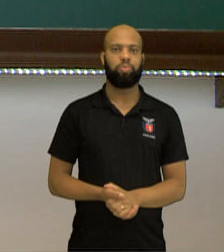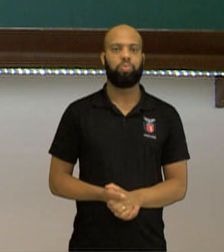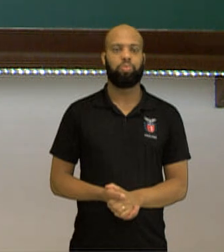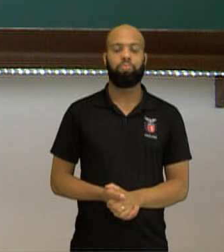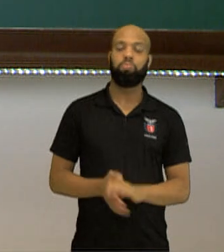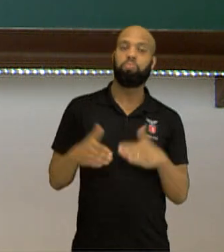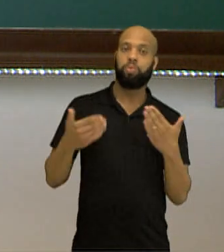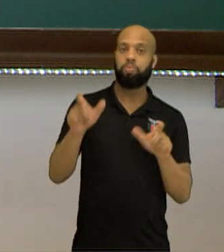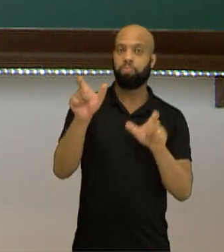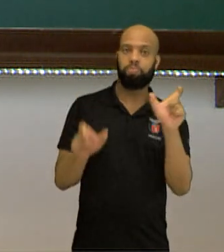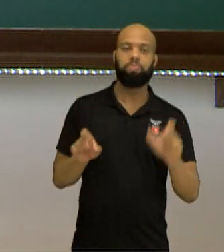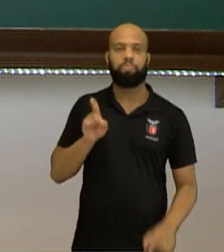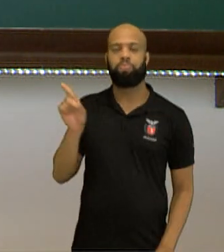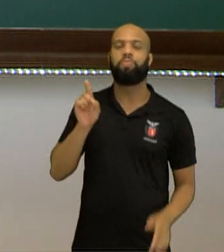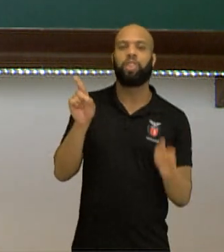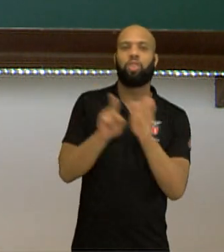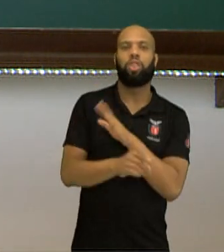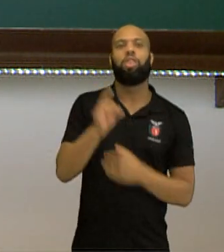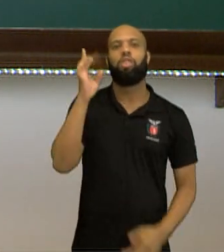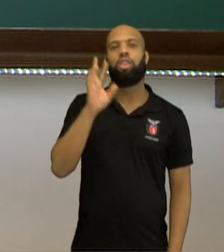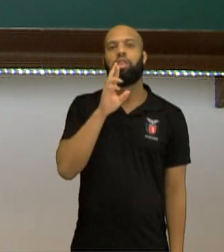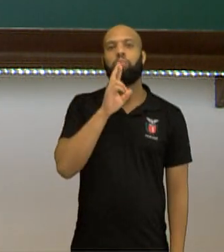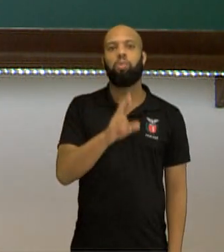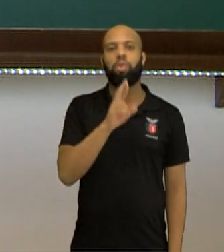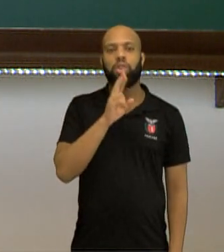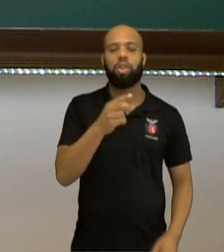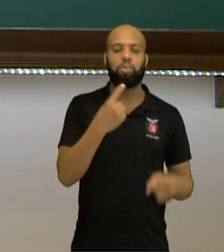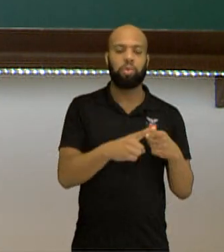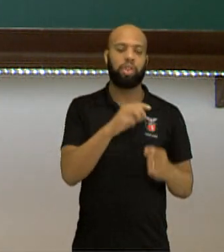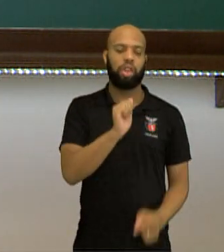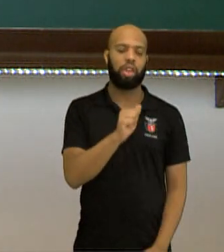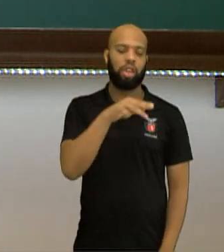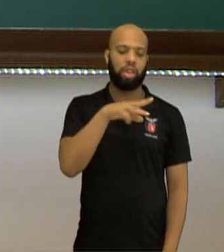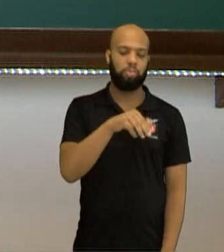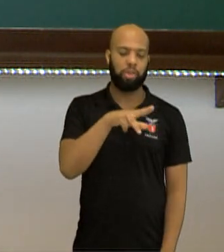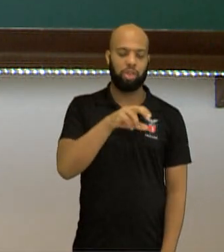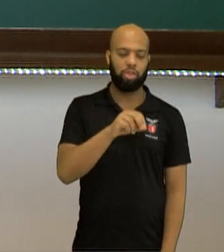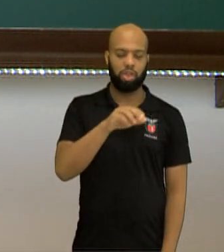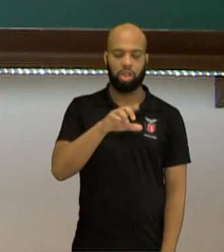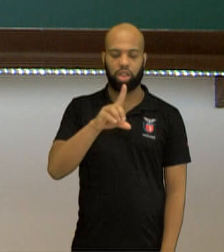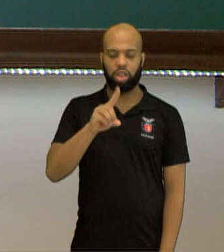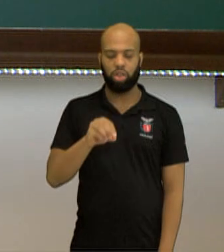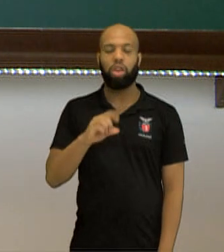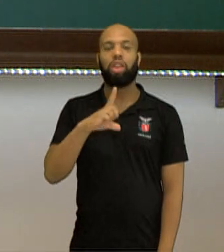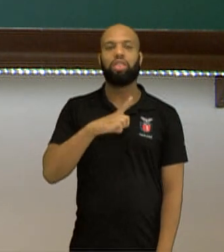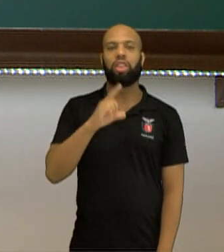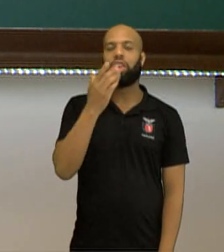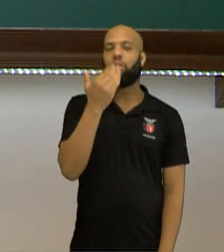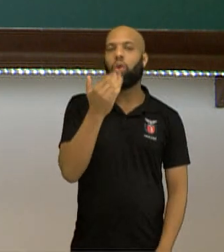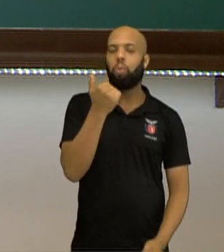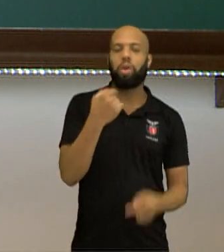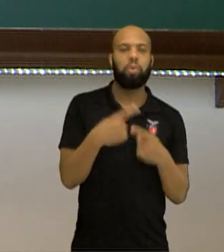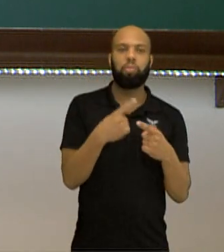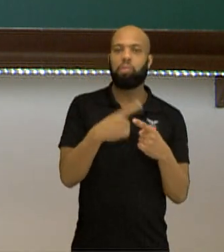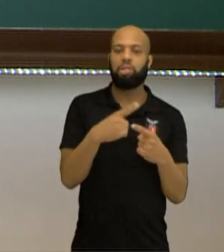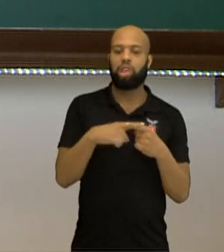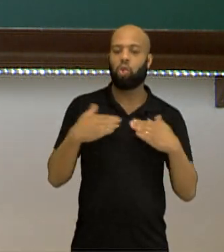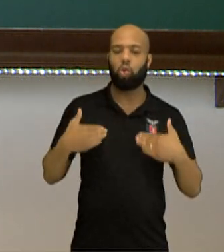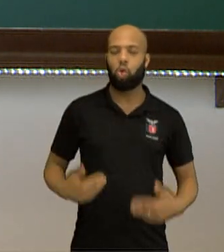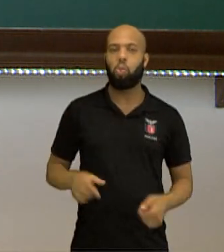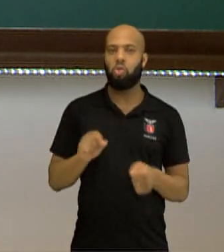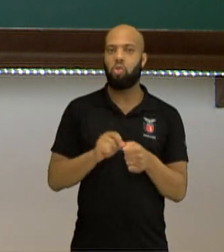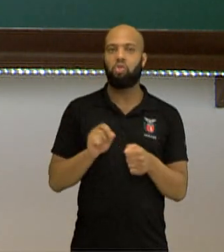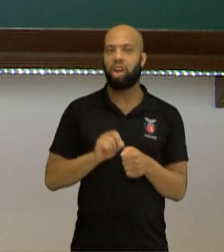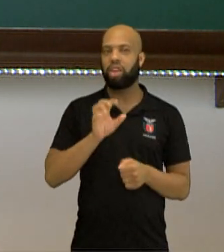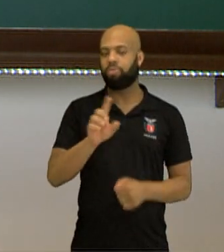Então, galera, essa era bem facinho, né? Os aminoácidos que a gente precisa adquirir na alimentação, porque o nosso corpo não produz esses aminoácidos,